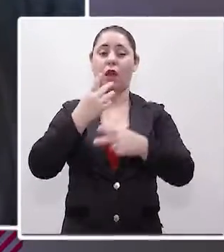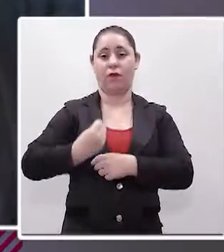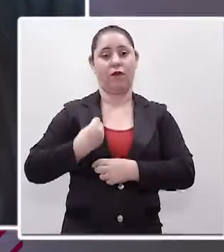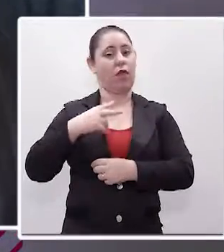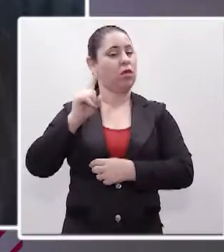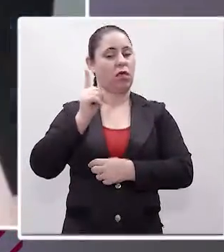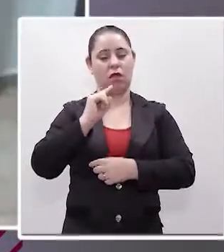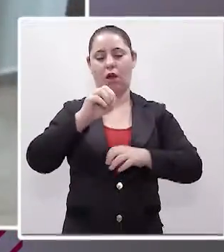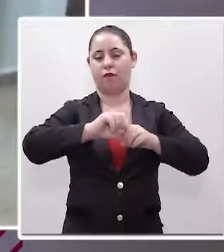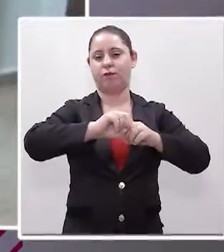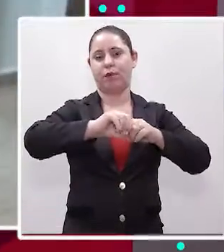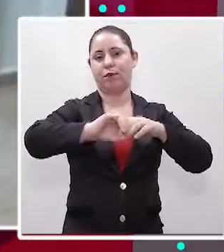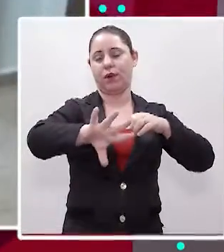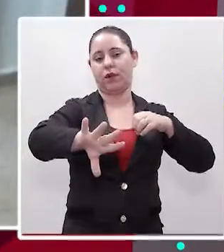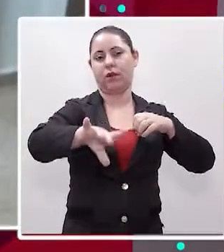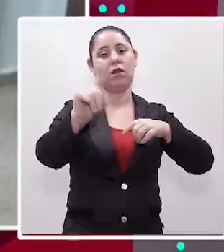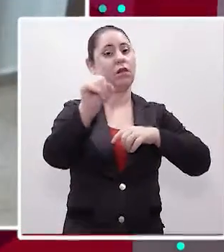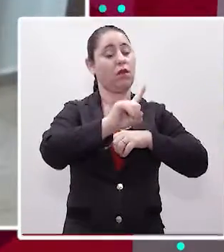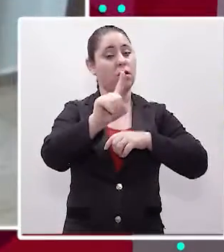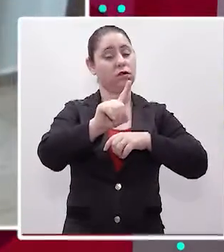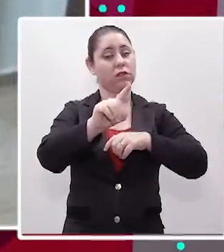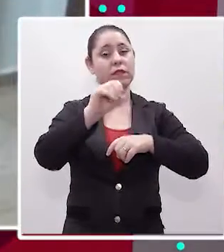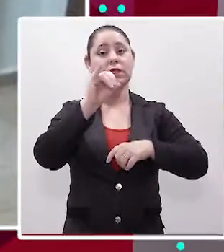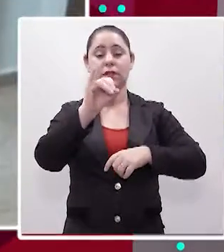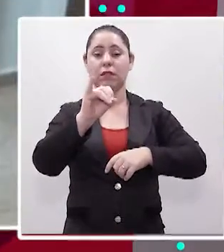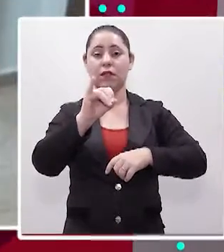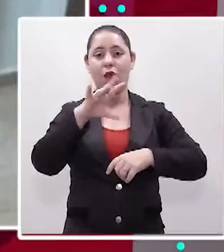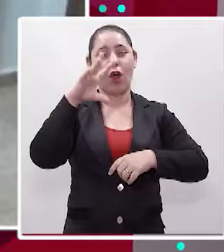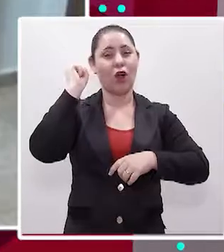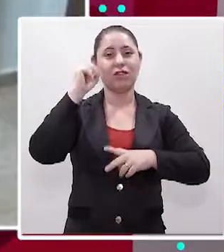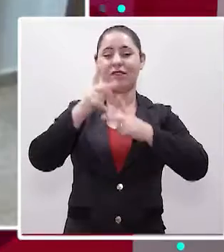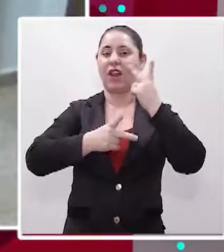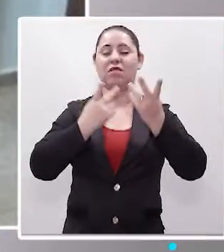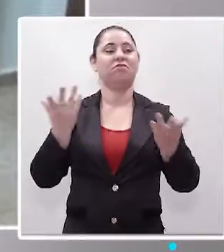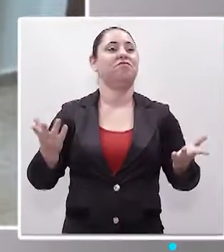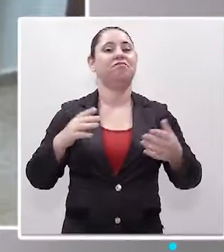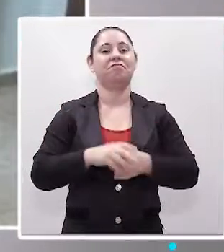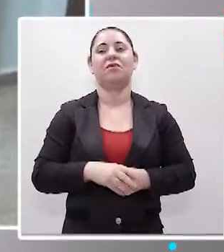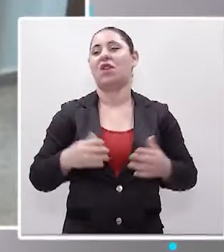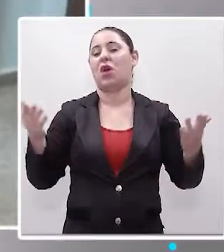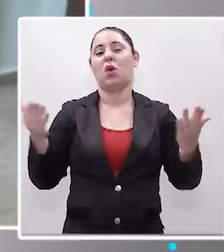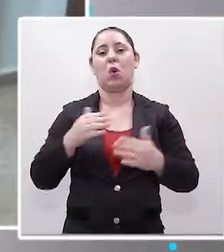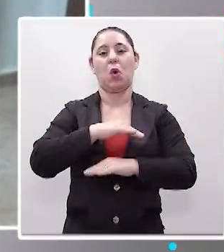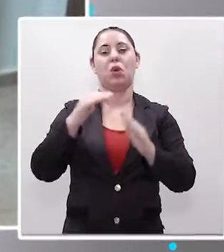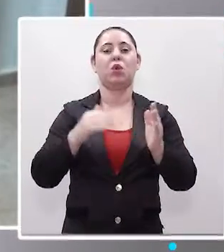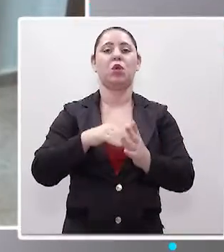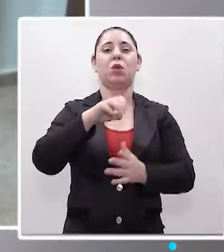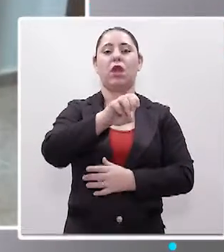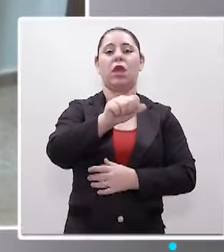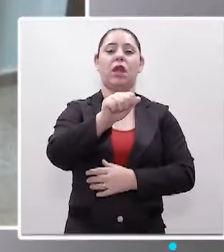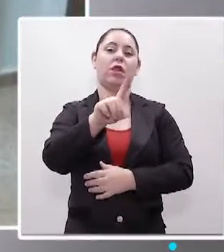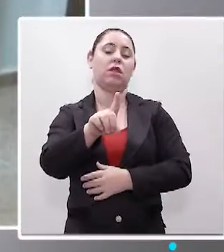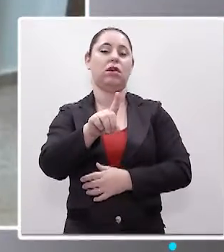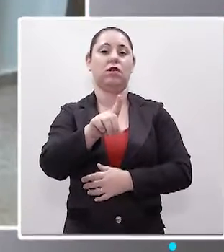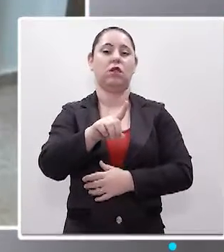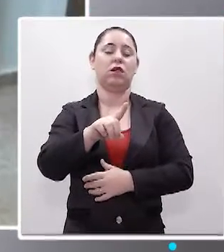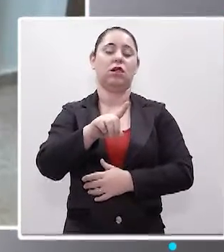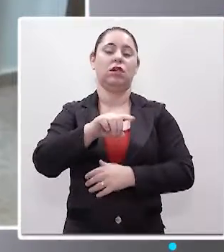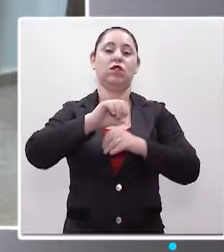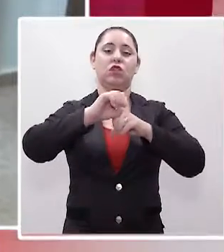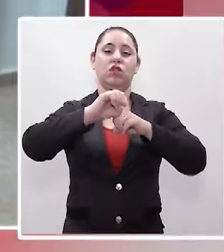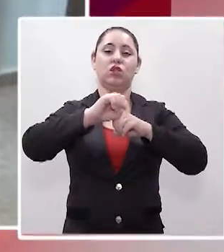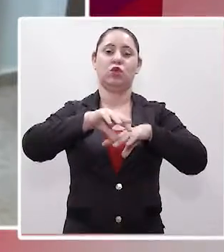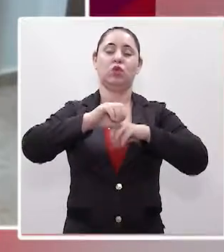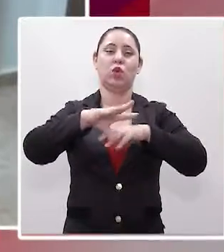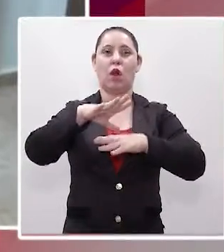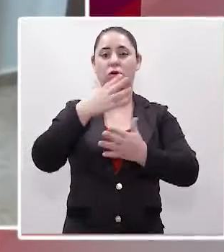gente está vivendo não é educação à distância, né? Embora a gente ouça falar assim, agora tudo virou EAD, né? A